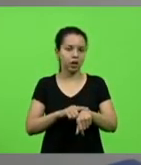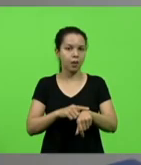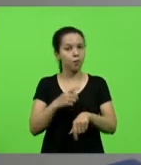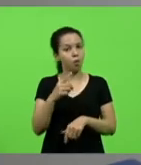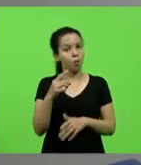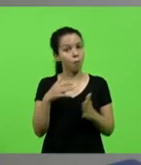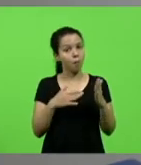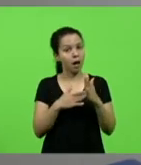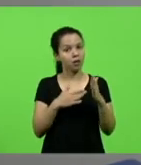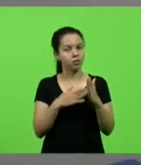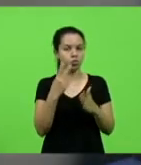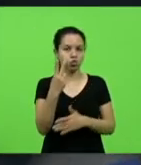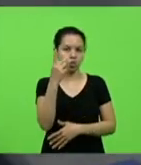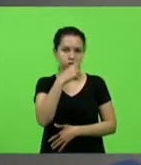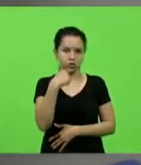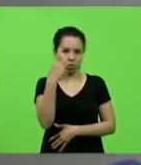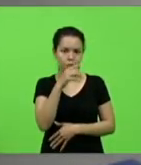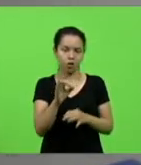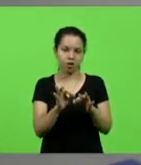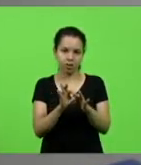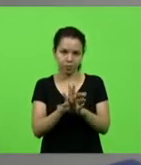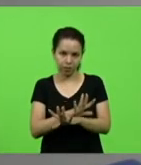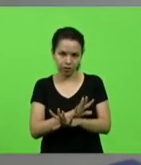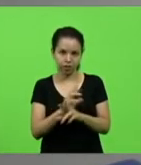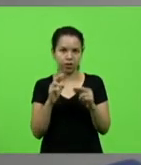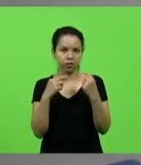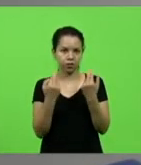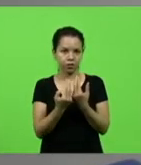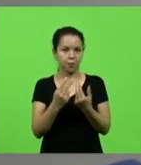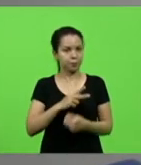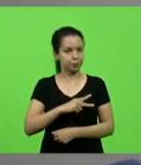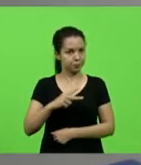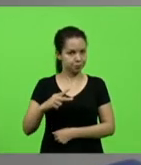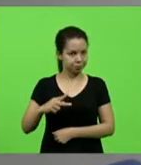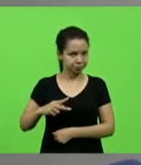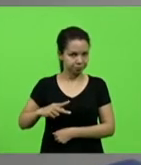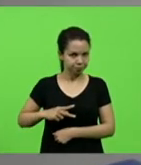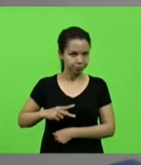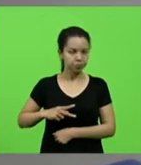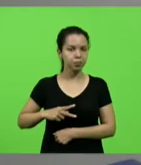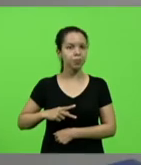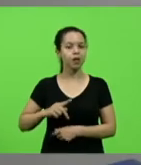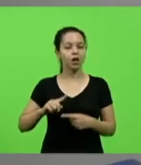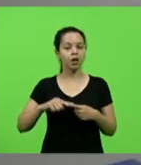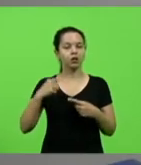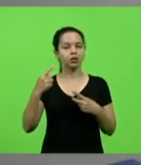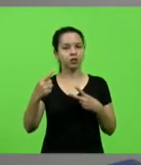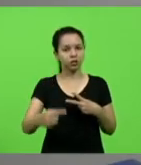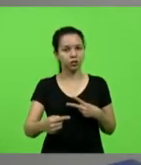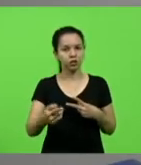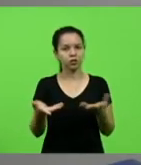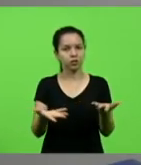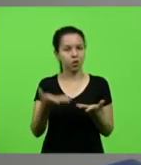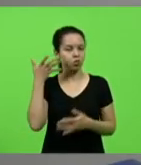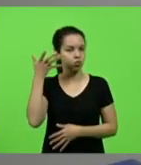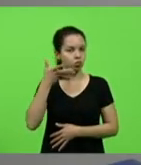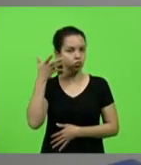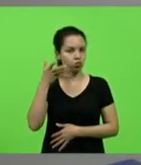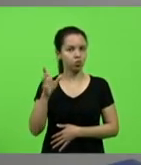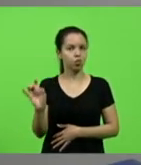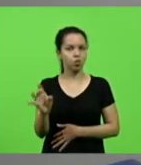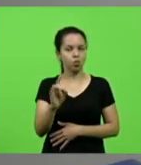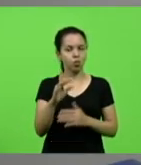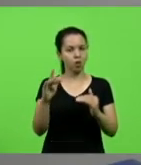2 horas, concluir esta audiência pública. Em seguida, nós teremos a fala das